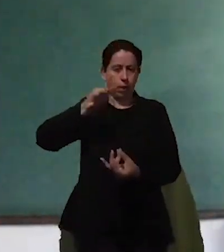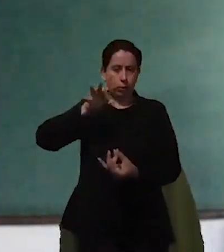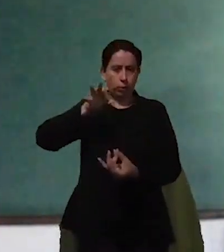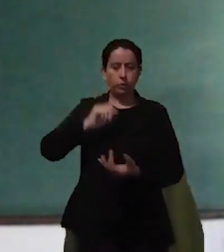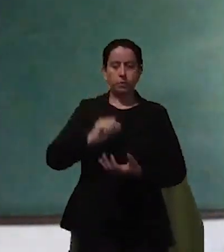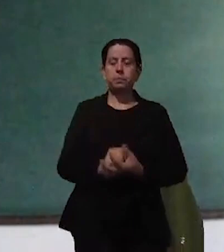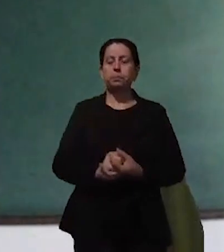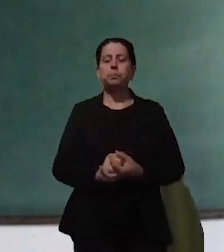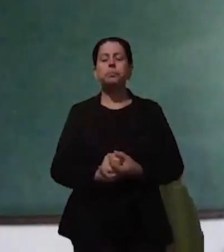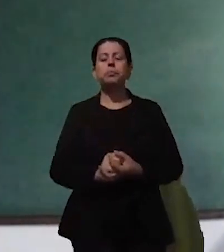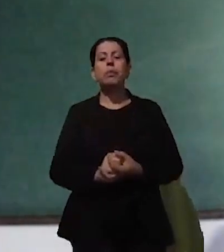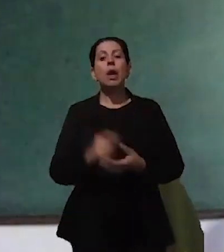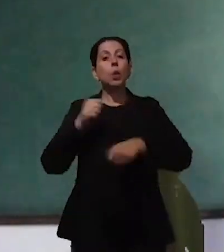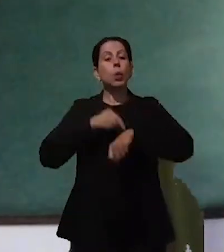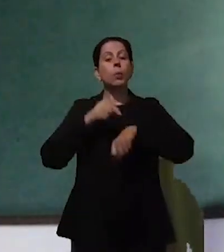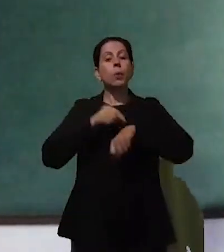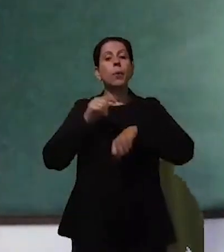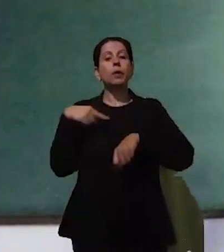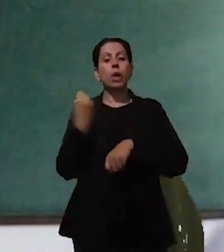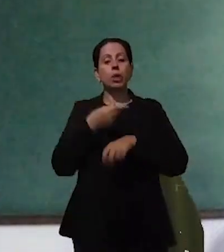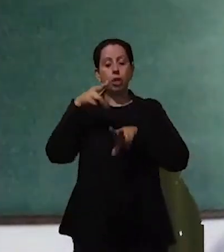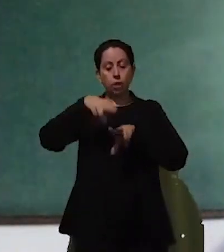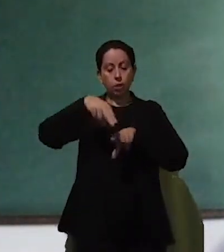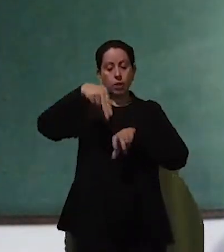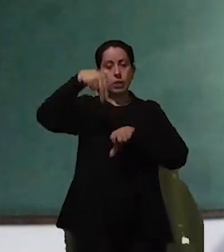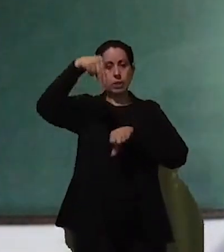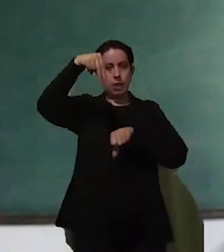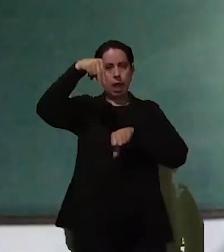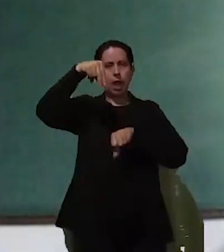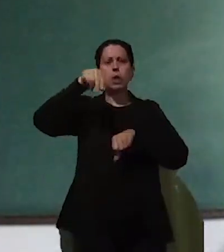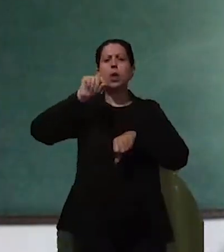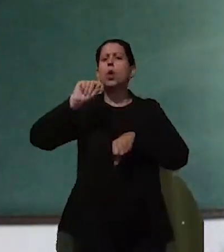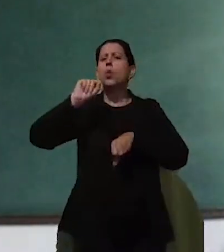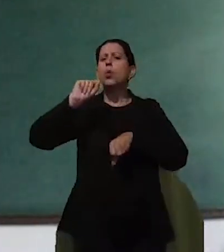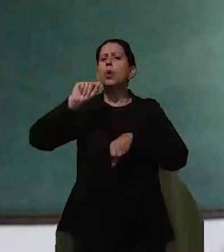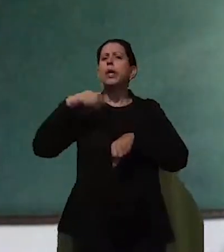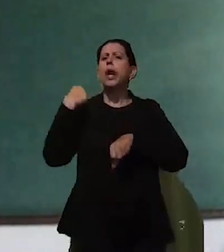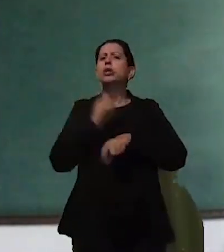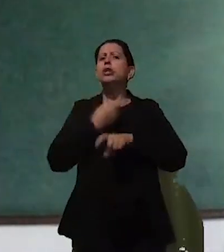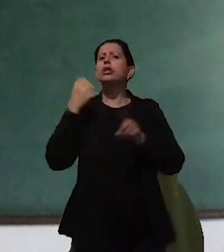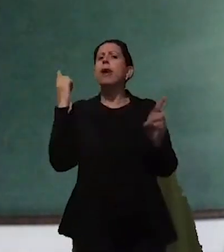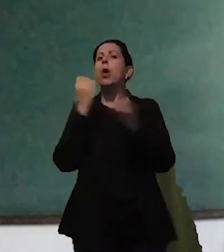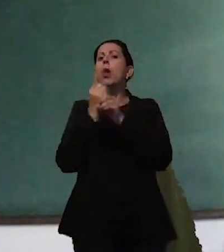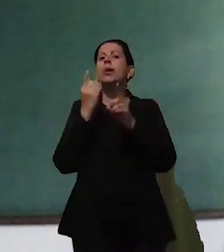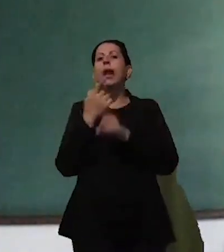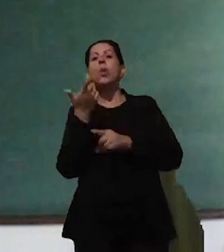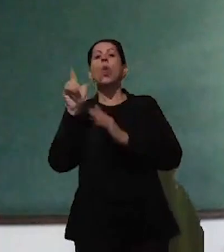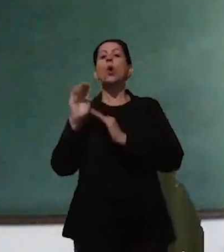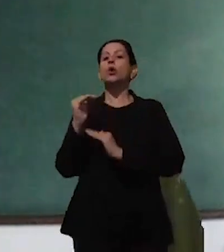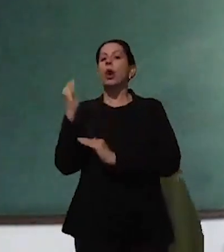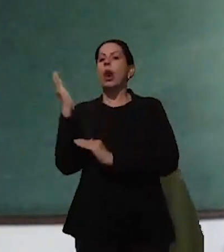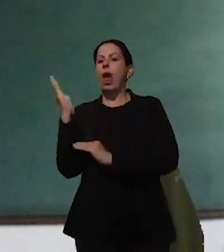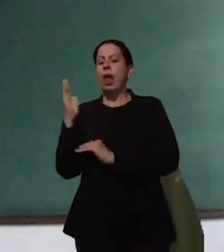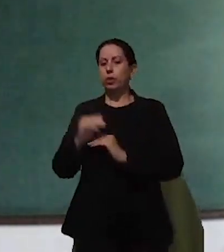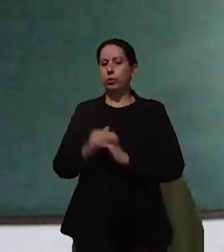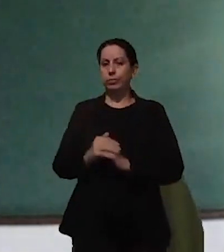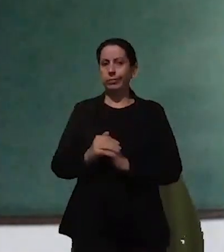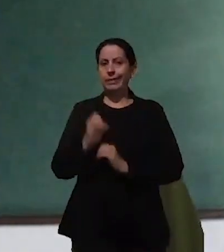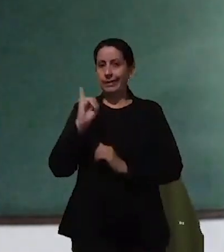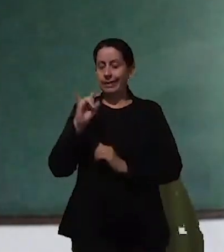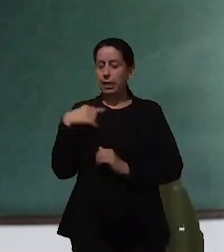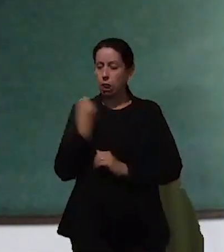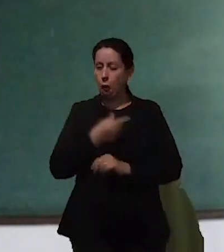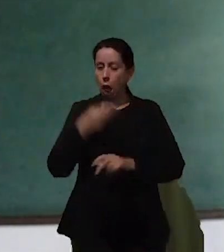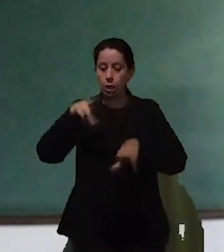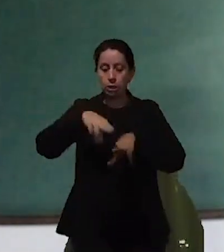ao desencarnar, o que que nós vamos encontrar do lado de lá? Se nós desencarnarmos todos ao mesmo tempo